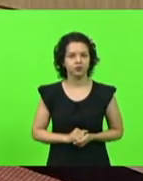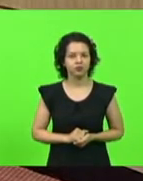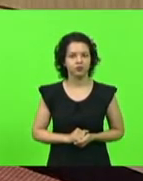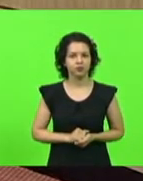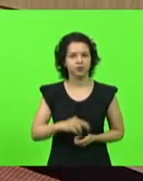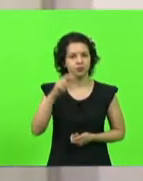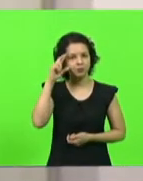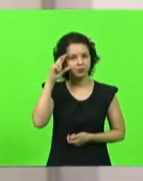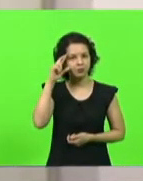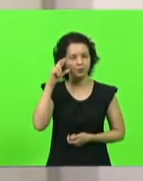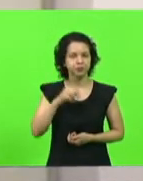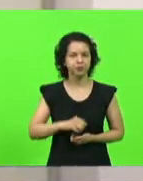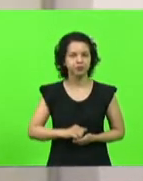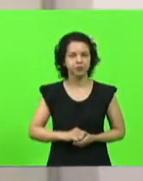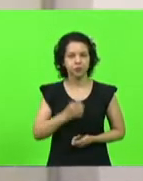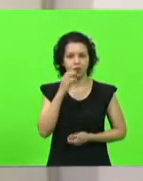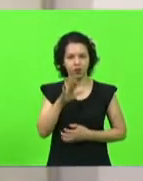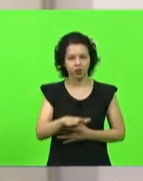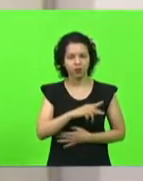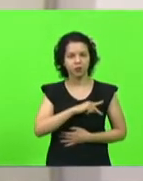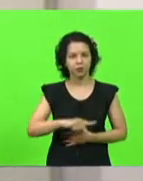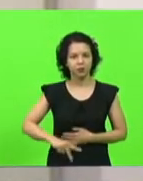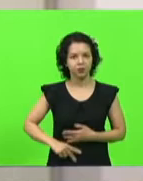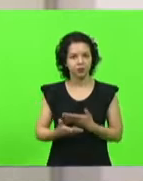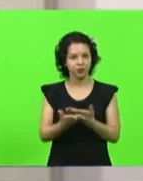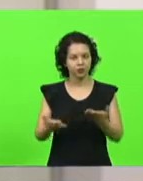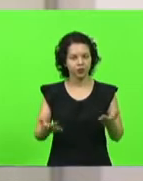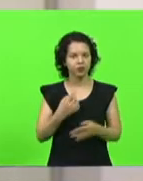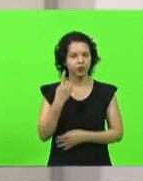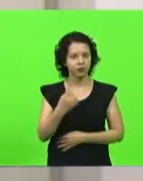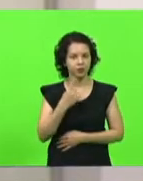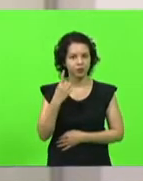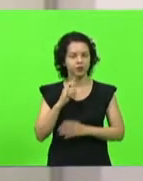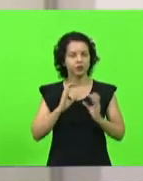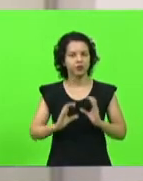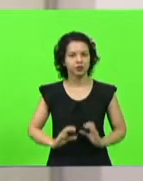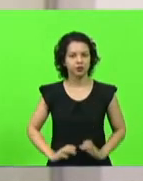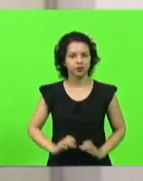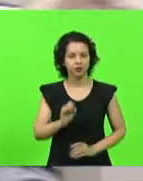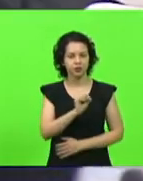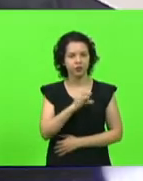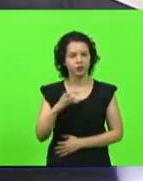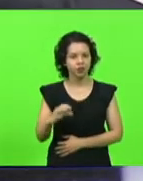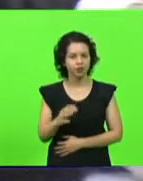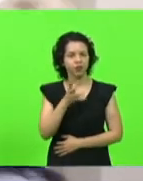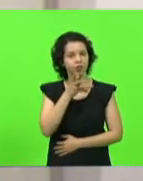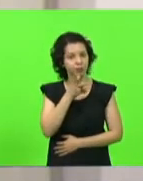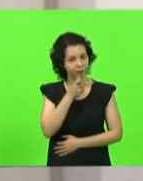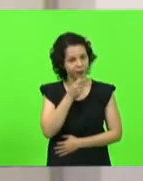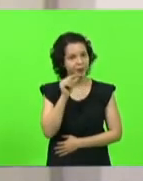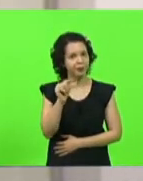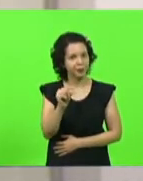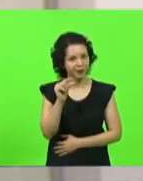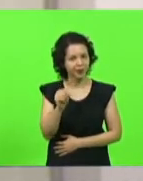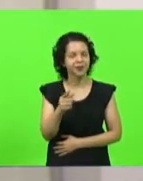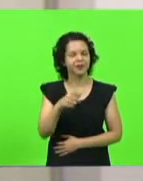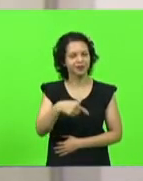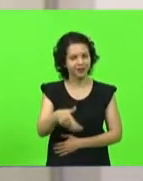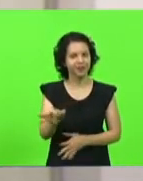Ricardo Alba. Boa tarde, senhor presidente, colegas deputados, cidadãos catarinenses. Vai demorar um pouquinho, presidente, mas nós vamos